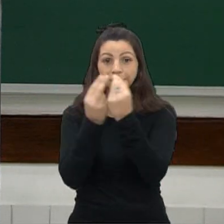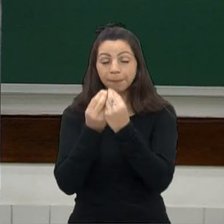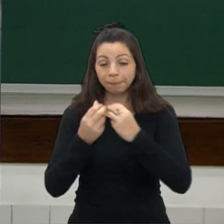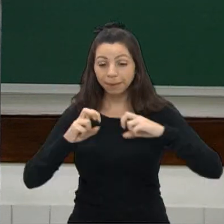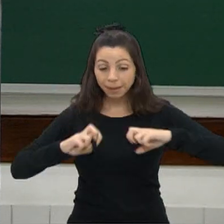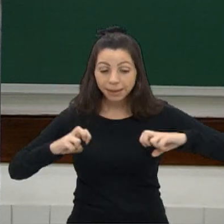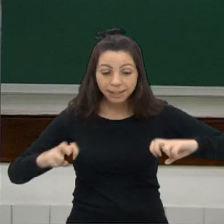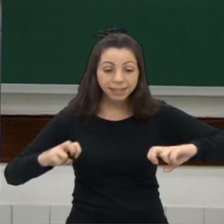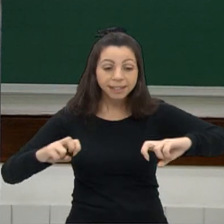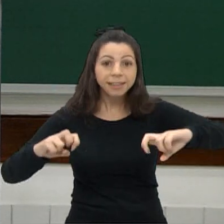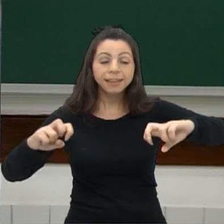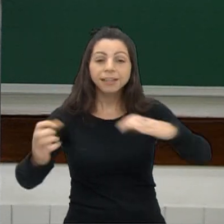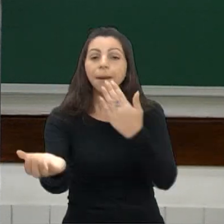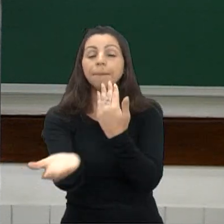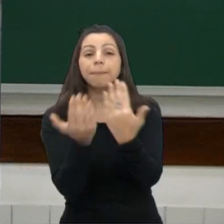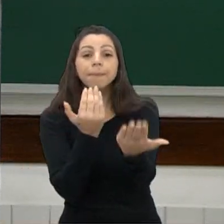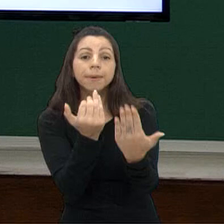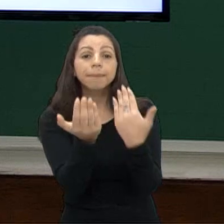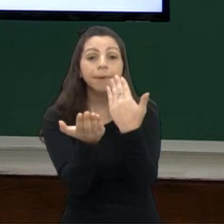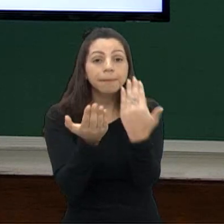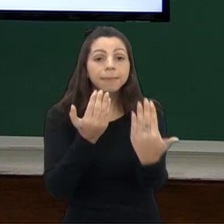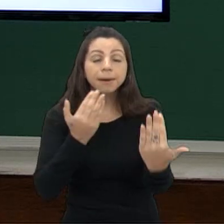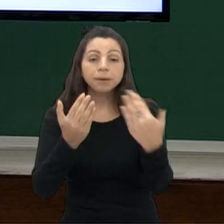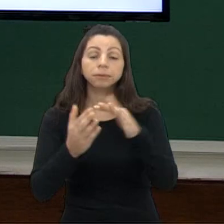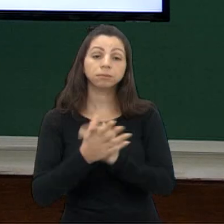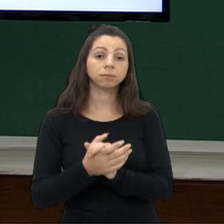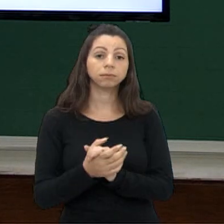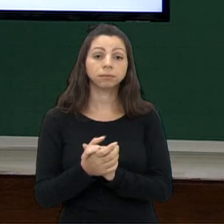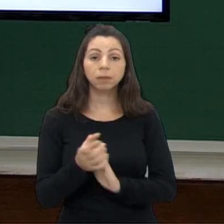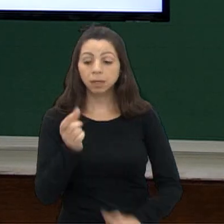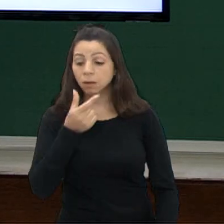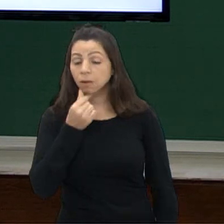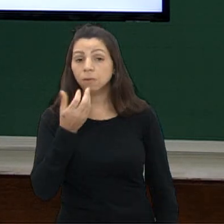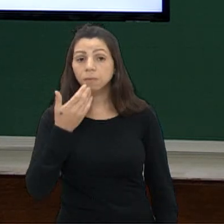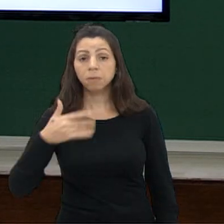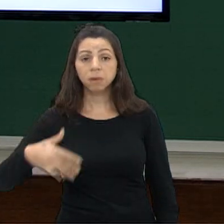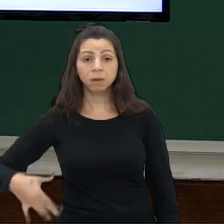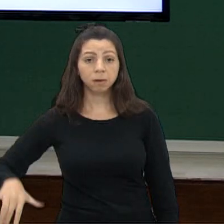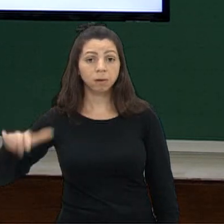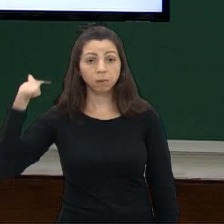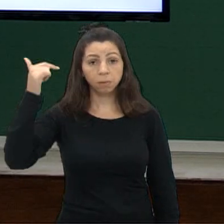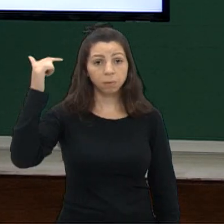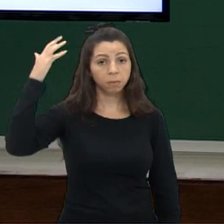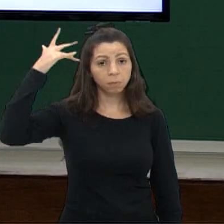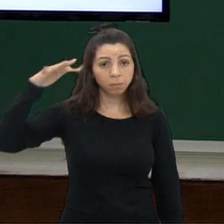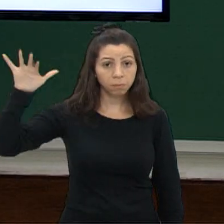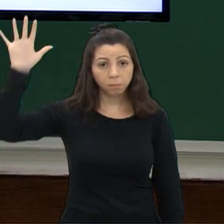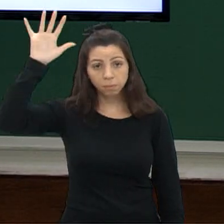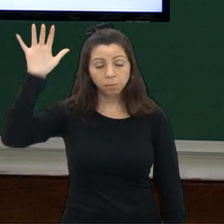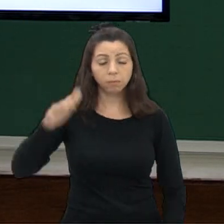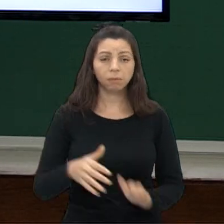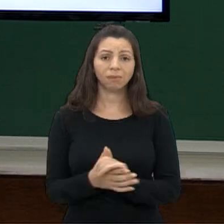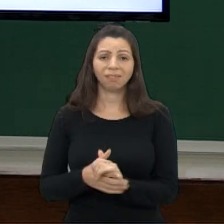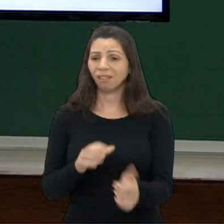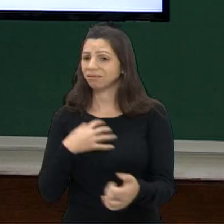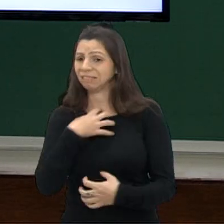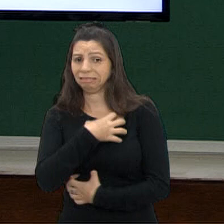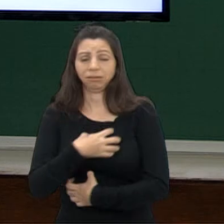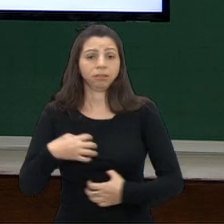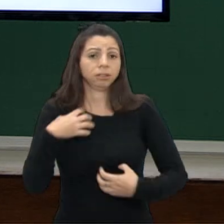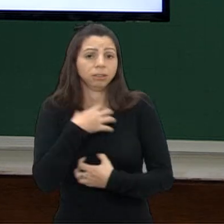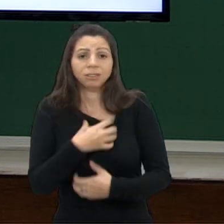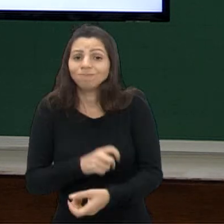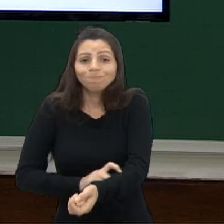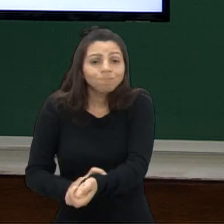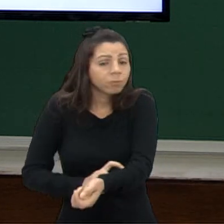junta e também conversar. Já o nosso menino sem imaginação, ele está irritado.